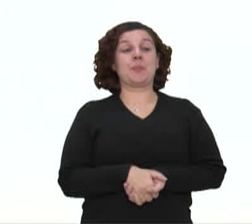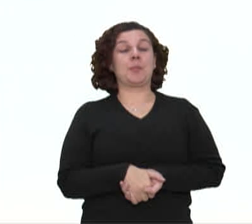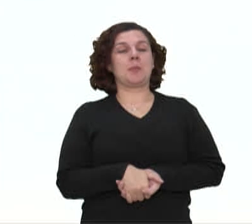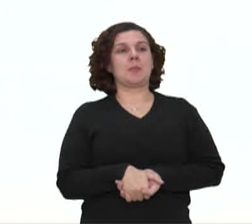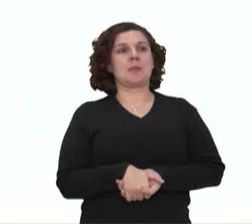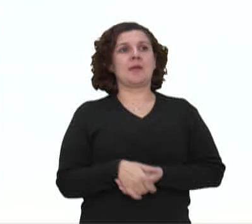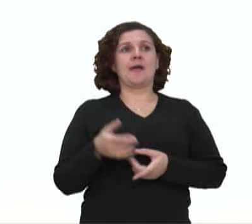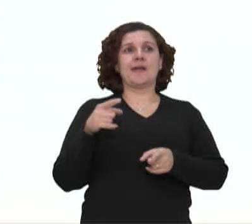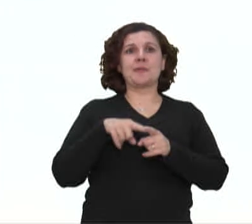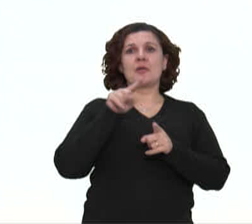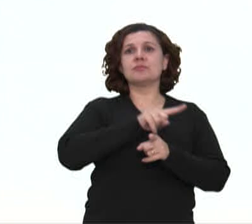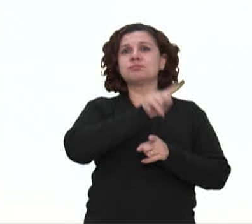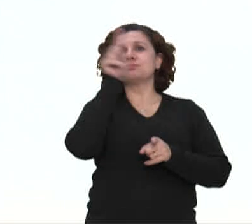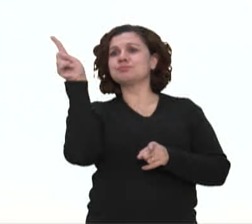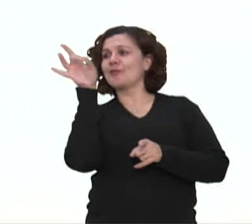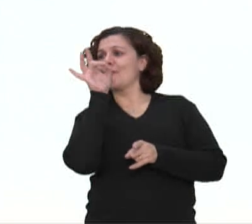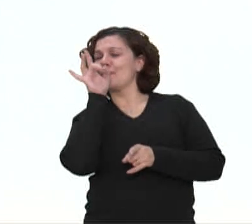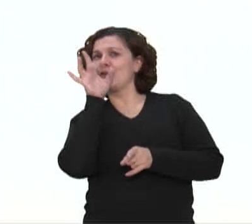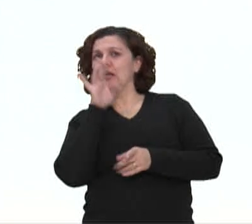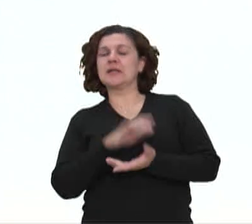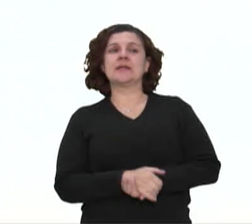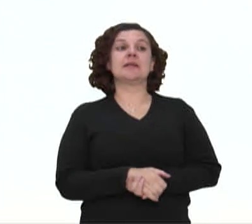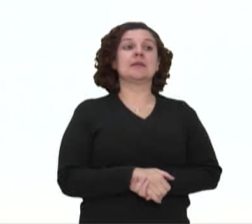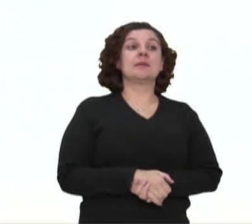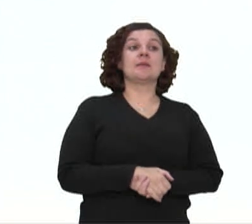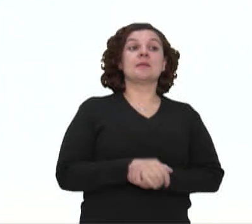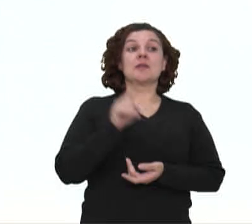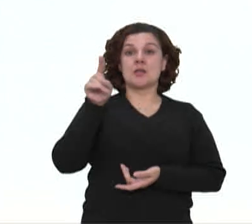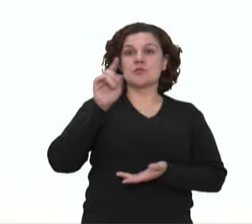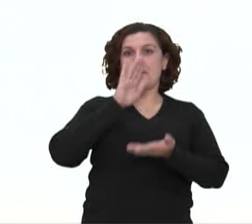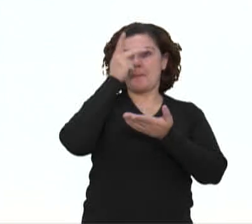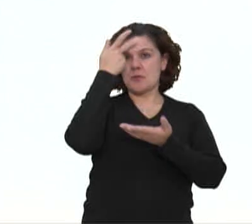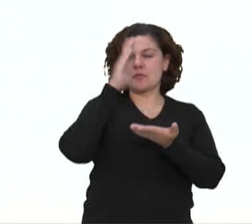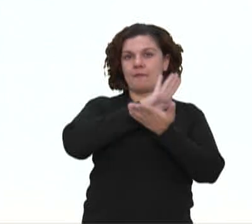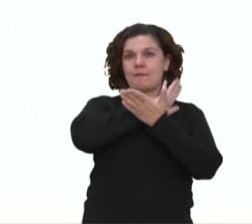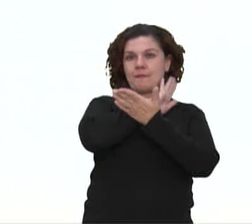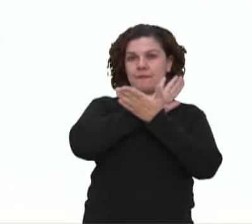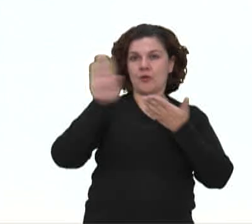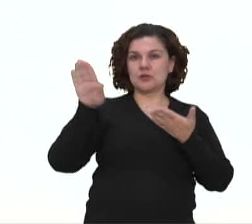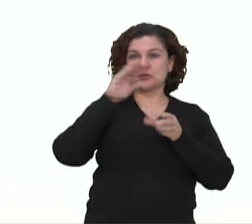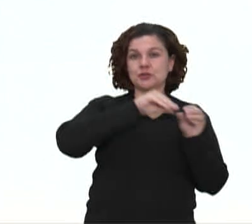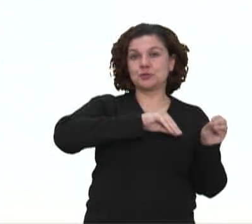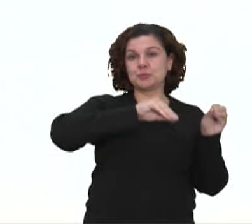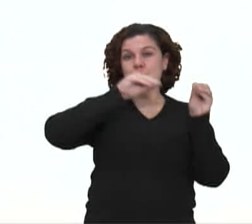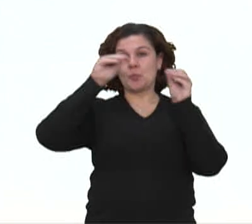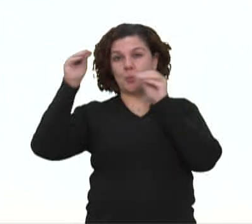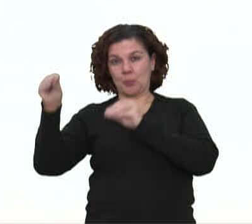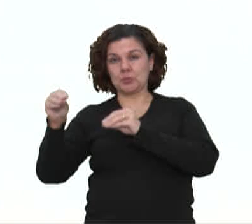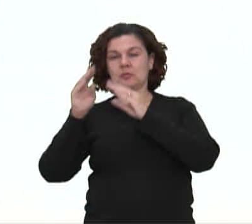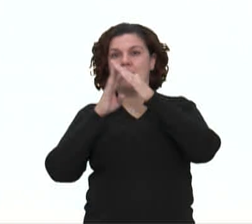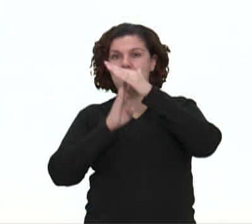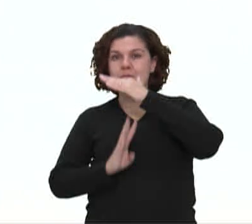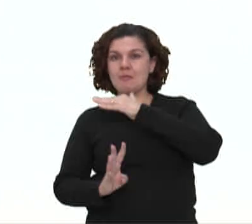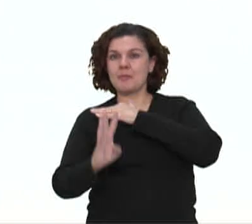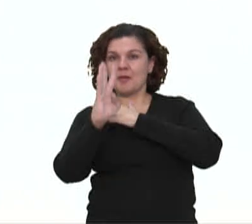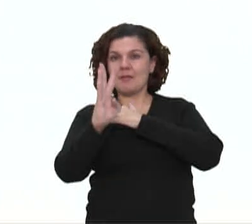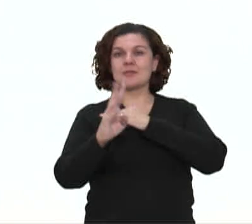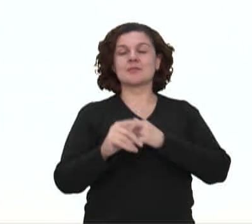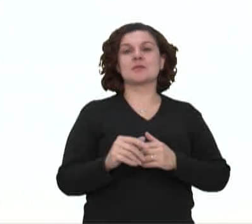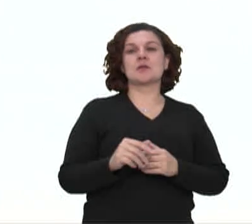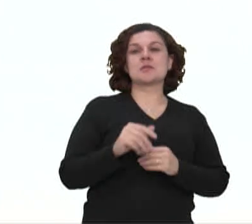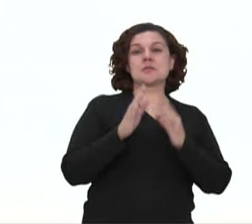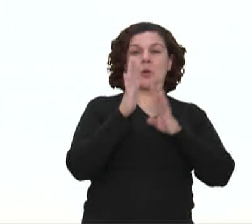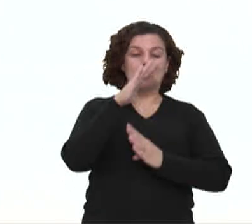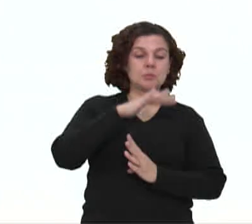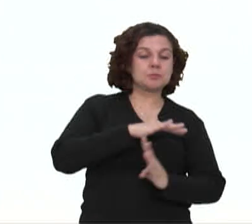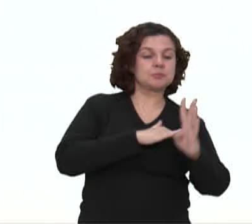professor, tá vendo as flechas verdes lá? Isso, essas são os refugiados, os processos de migração de refugiados indo de